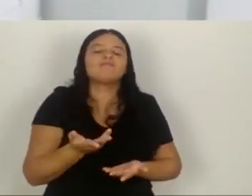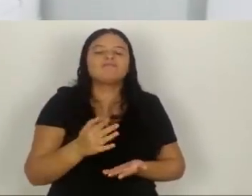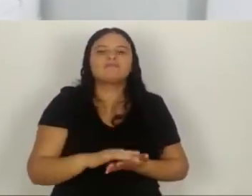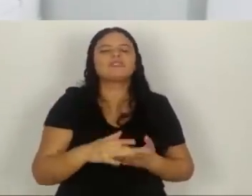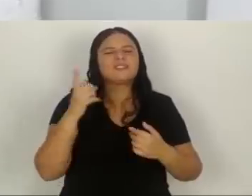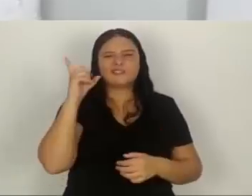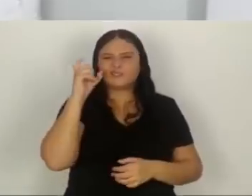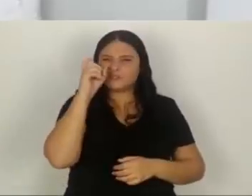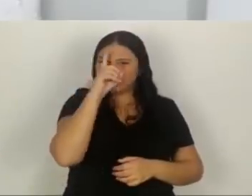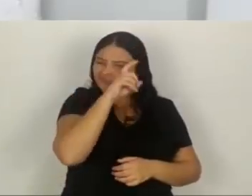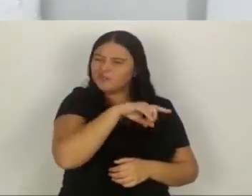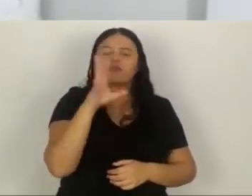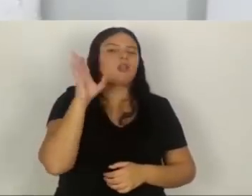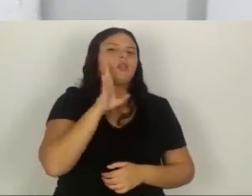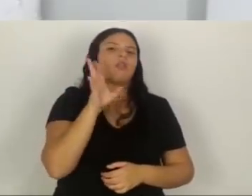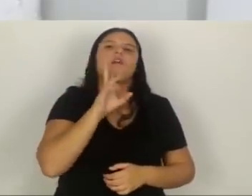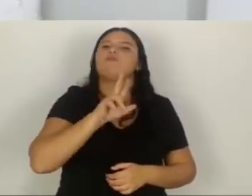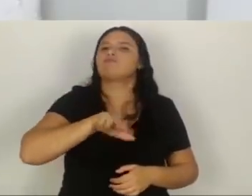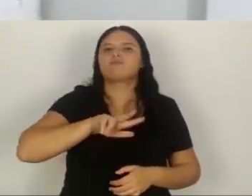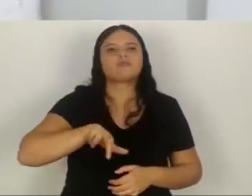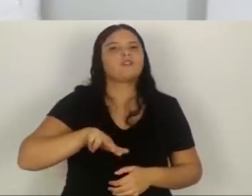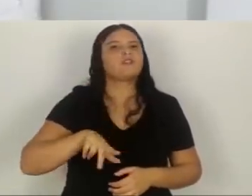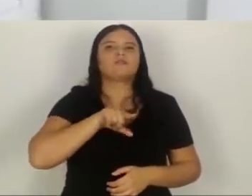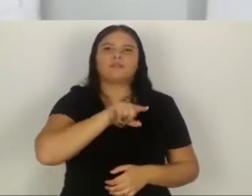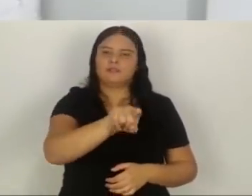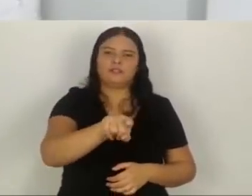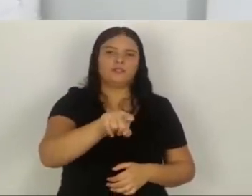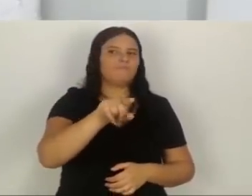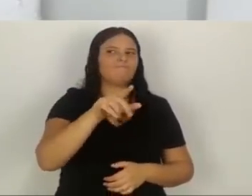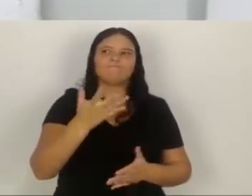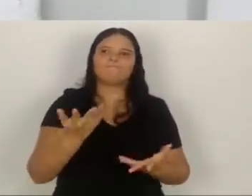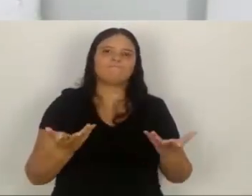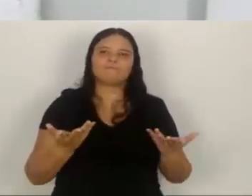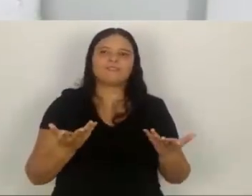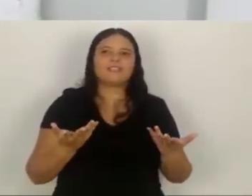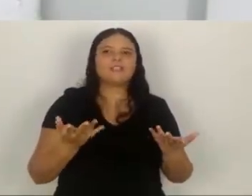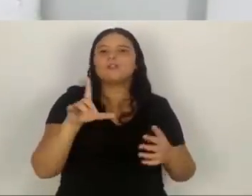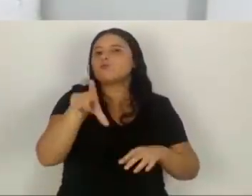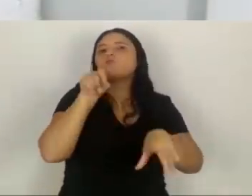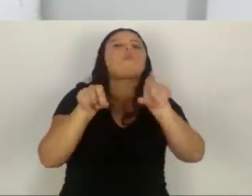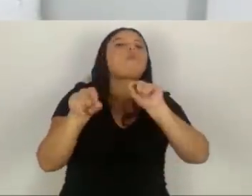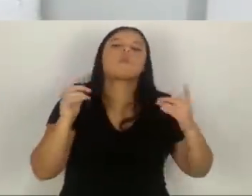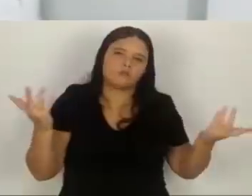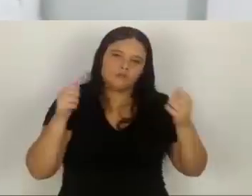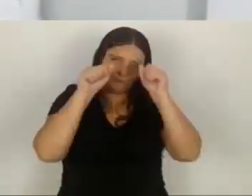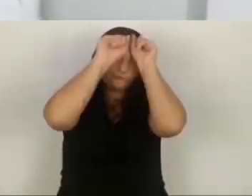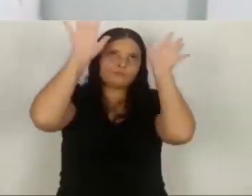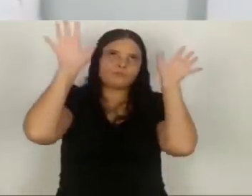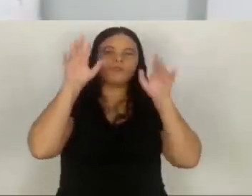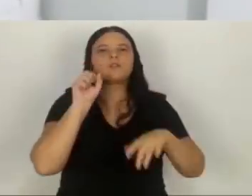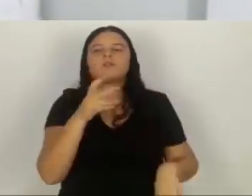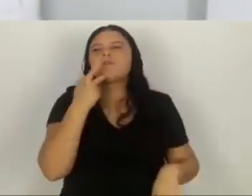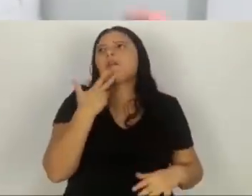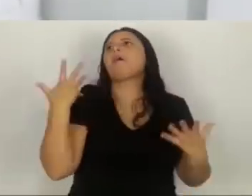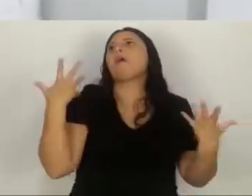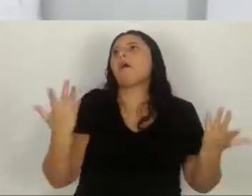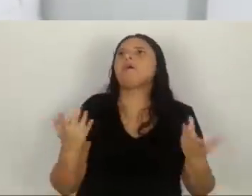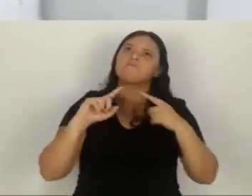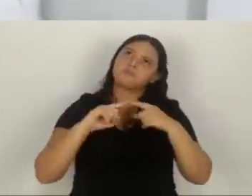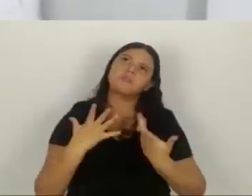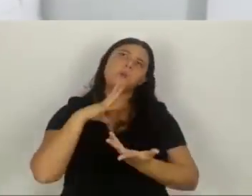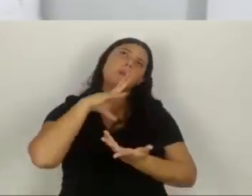É difícil, não é legal. Você não vai ter... São opções, é claro, né? Se você falar pra mim, ah, mas eu